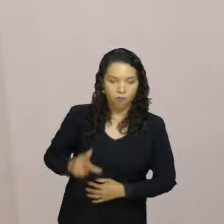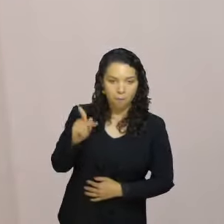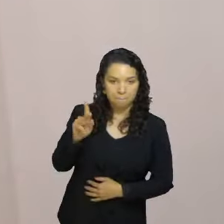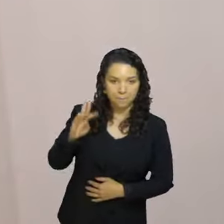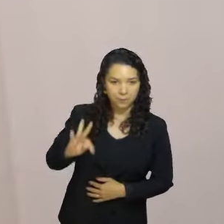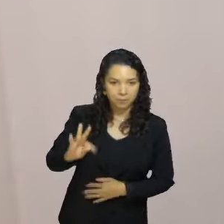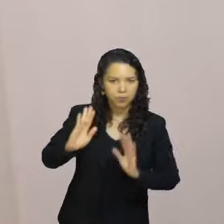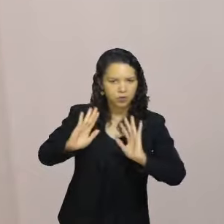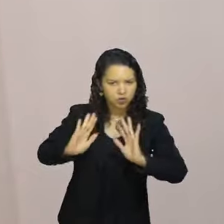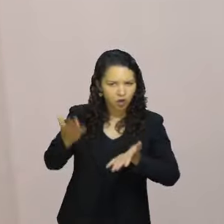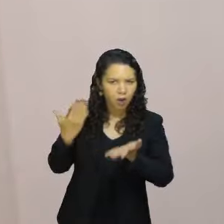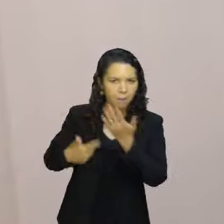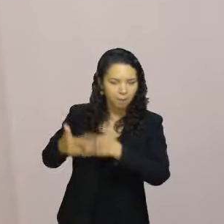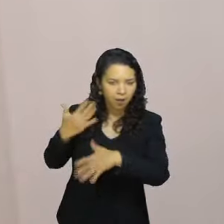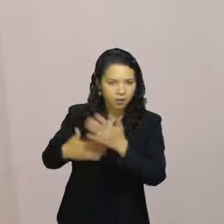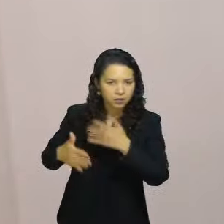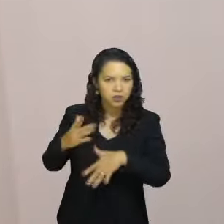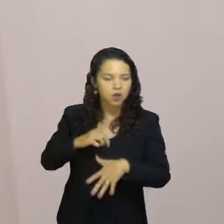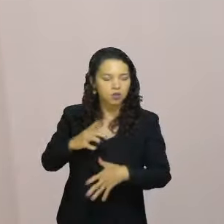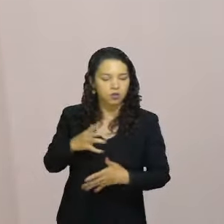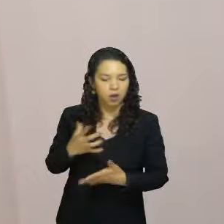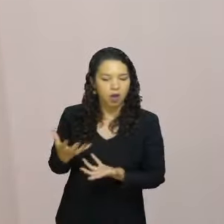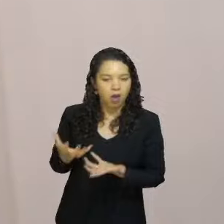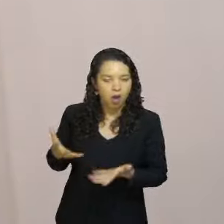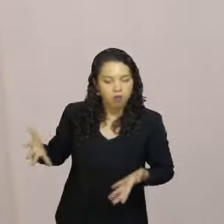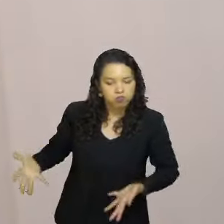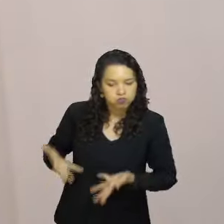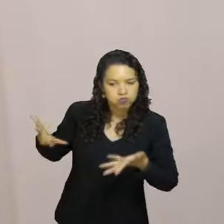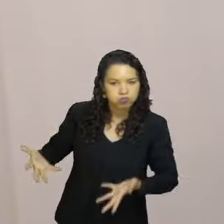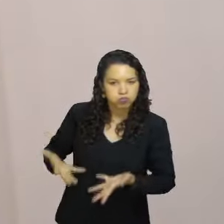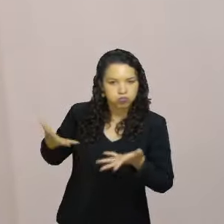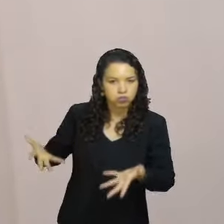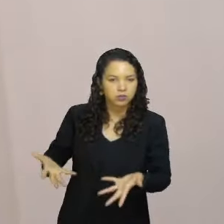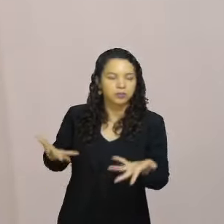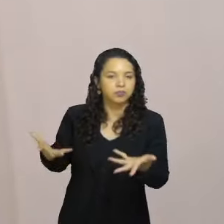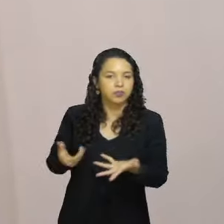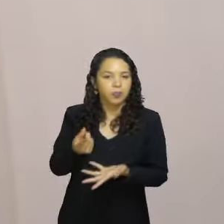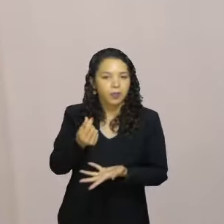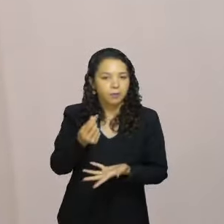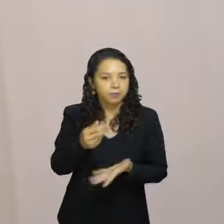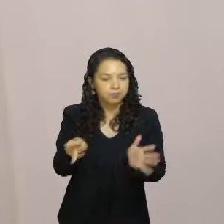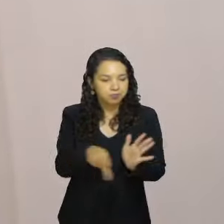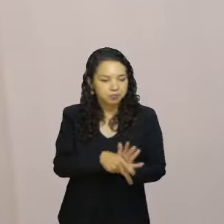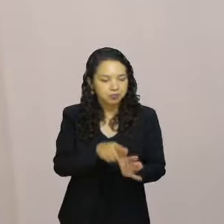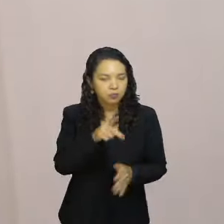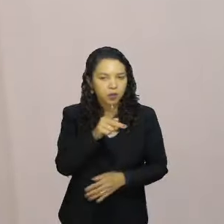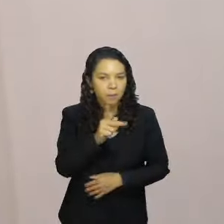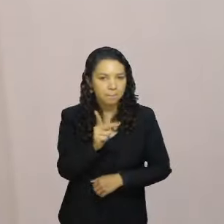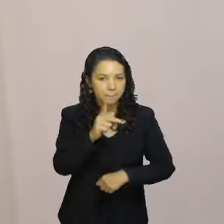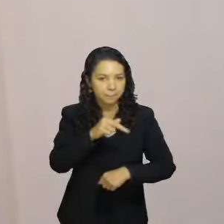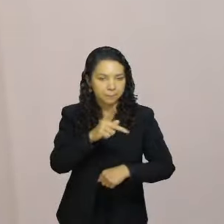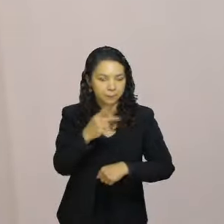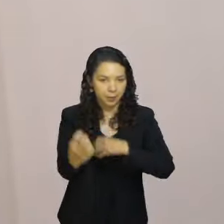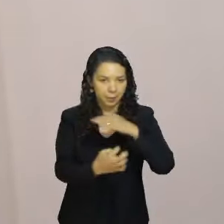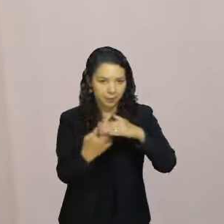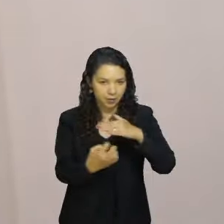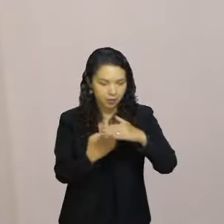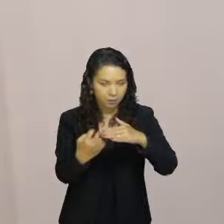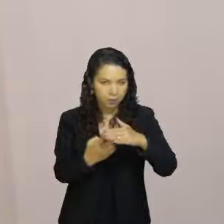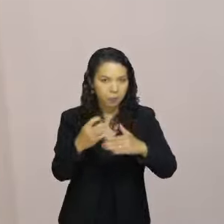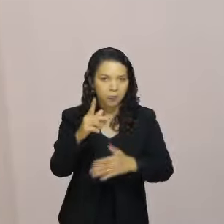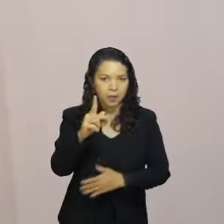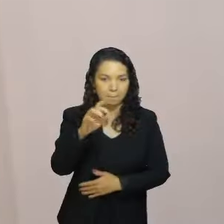várias tentativas de impulsionar estaleiros com investimentos da Petrobras. No entanto, os